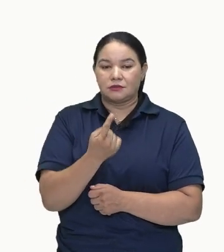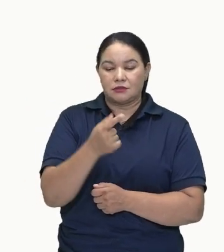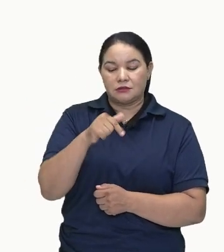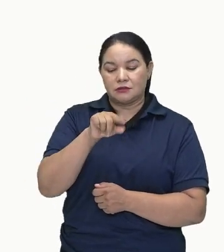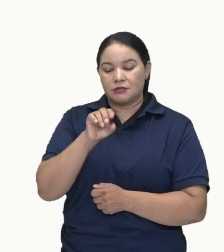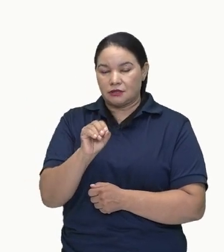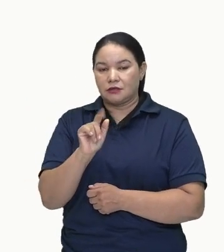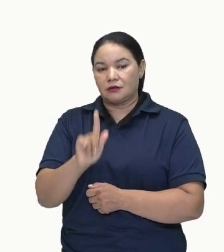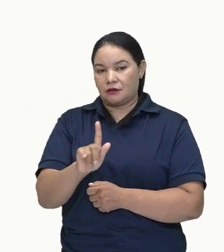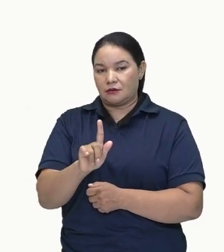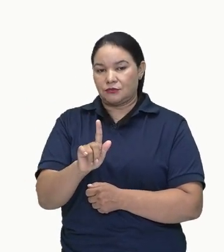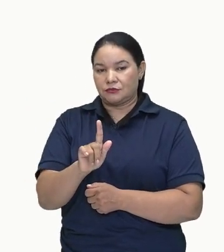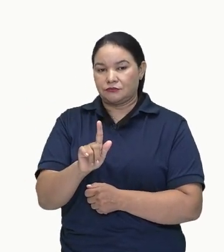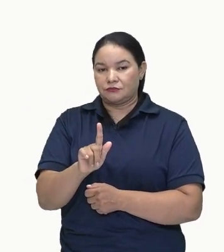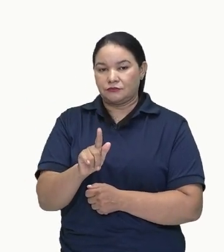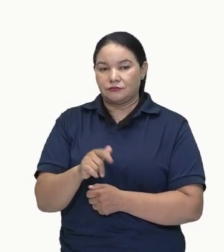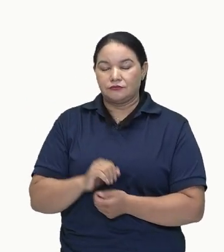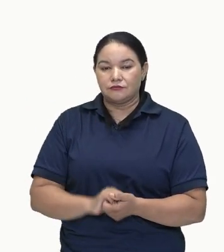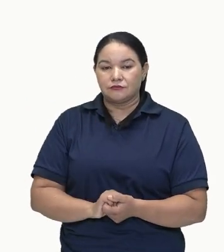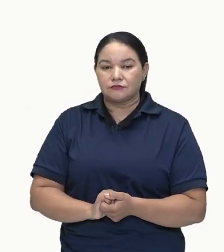gramas.